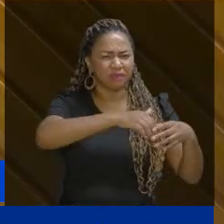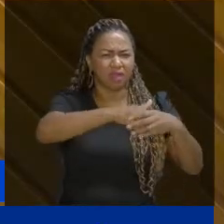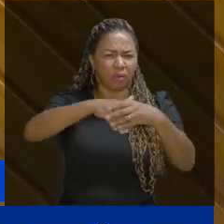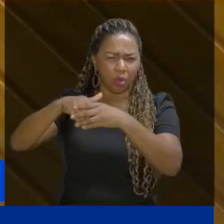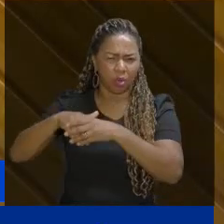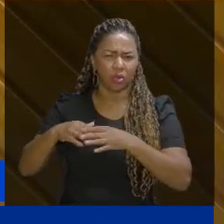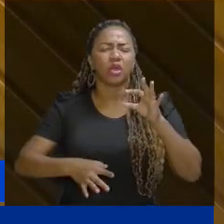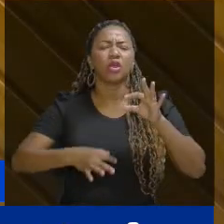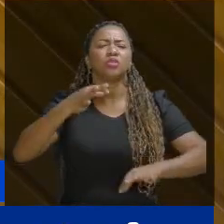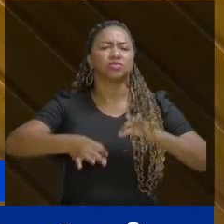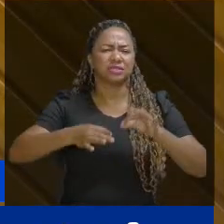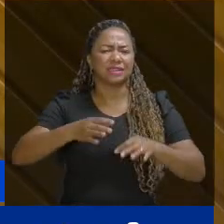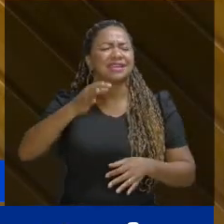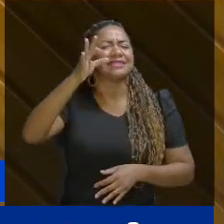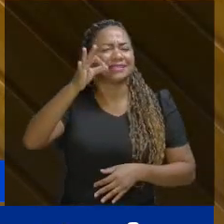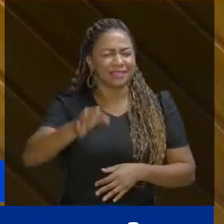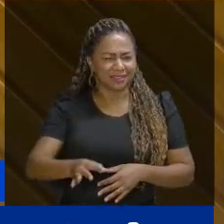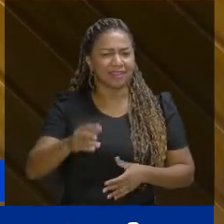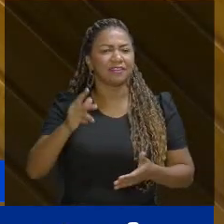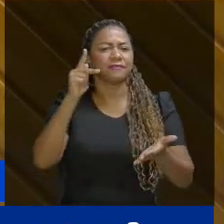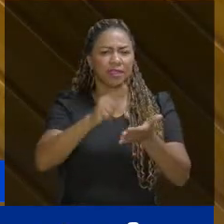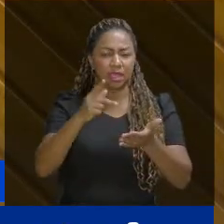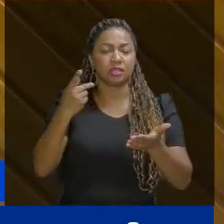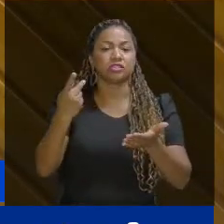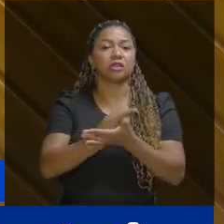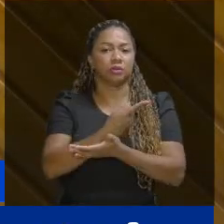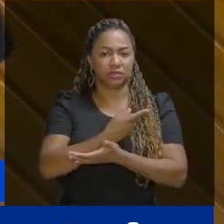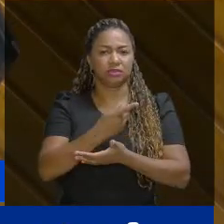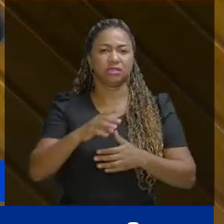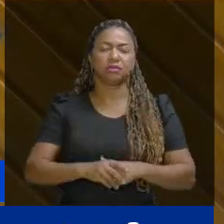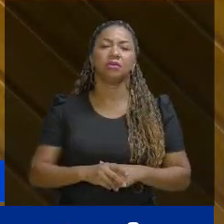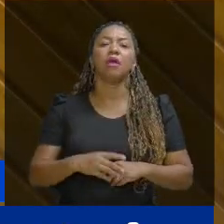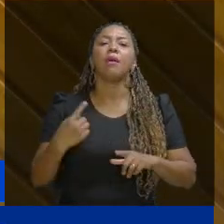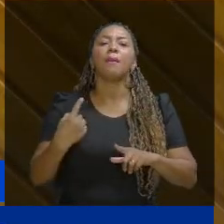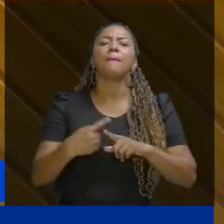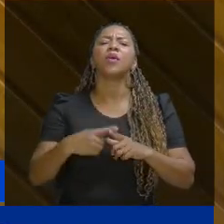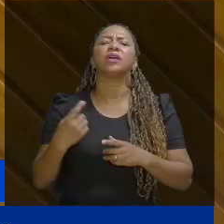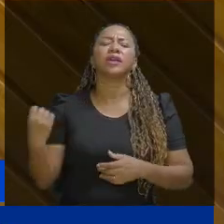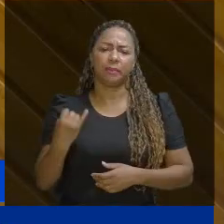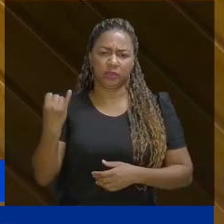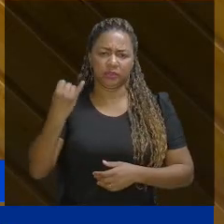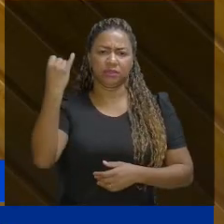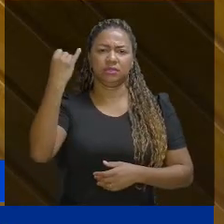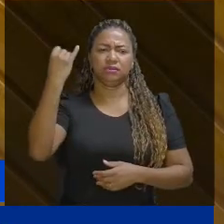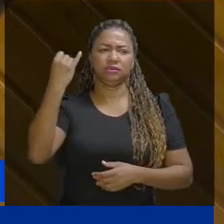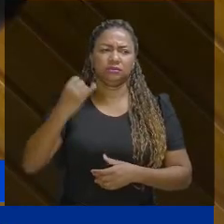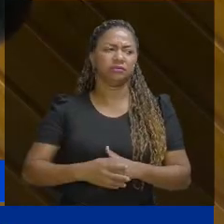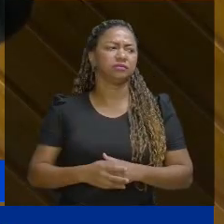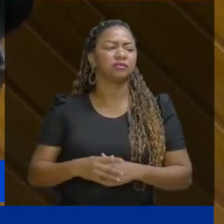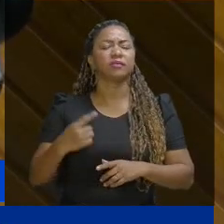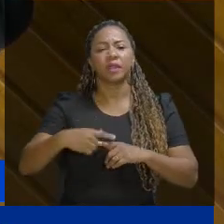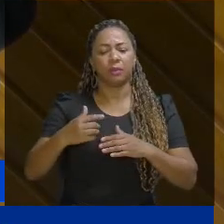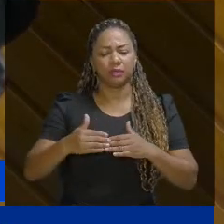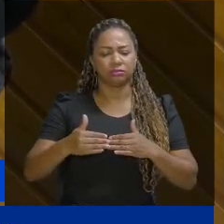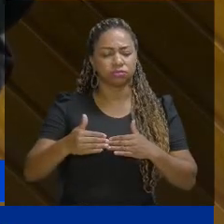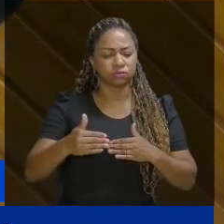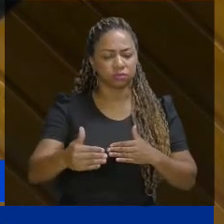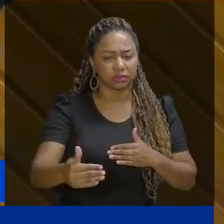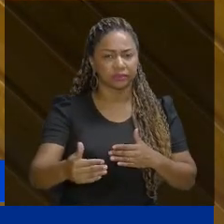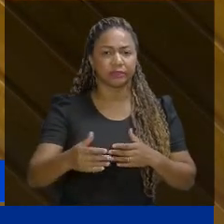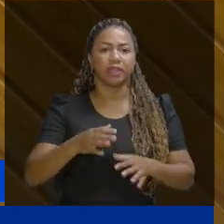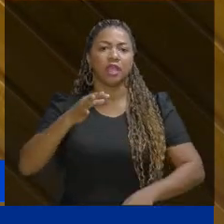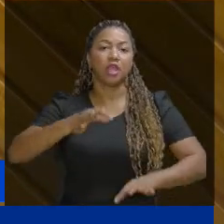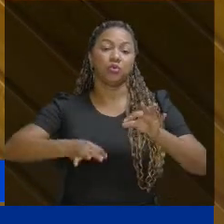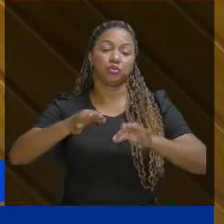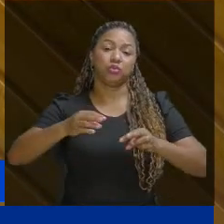julgamentos, para ter essa certeza de que era isso e foi isso que aconteceu. E por que isso é importante, excelências? Porque a partir do momento